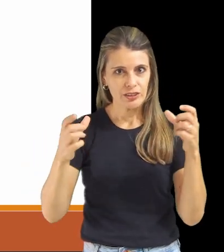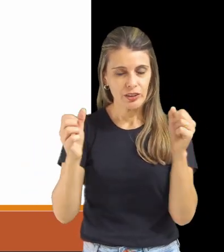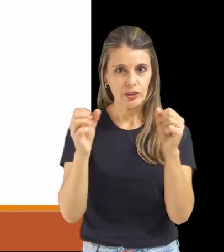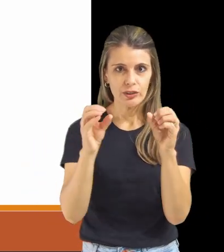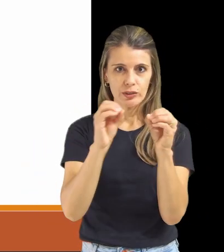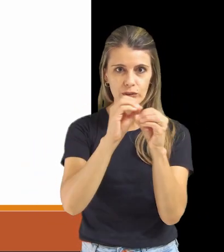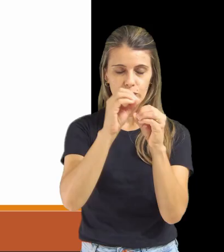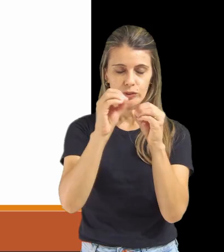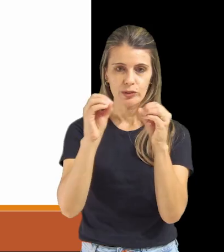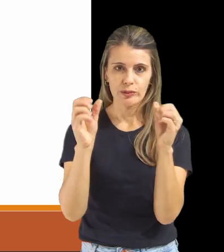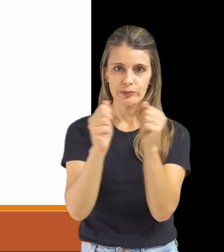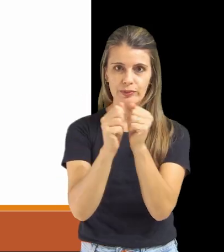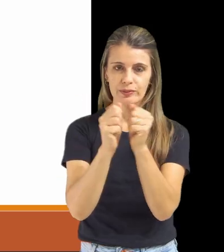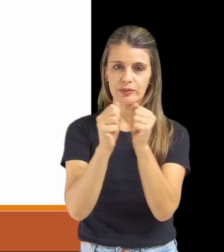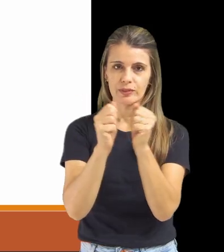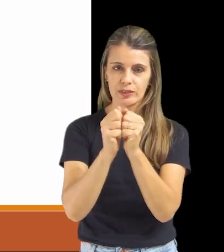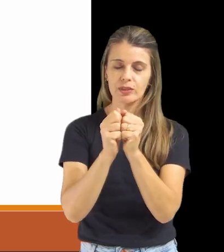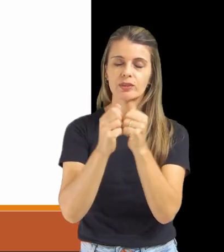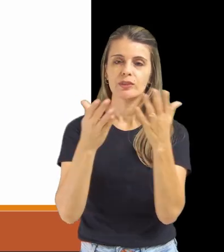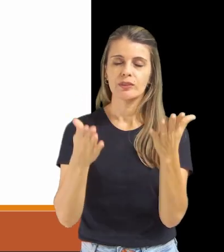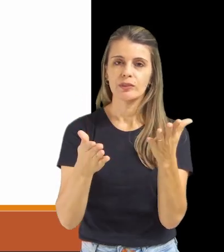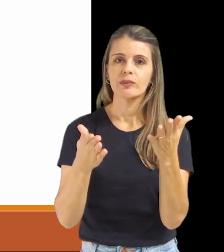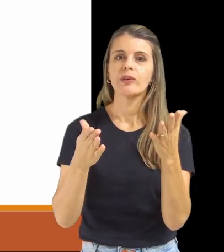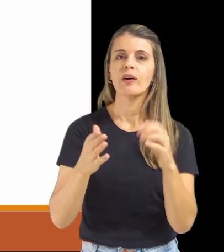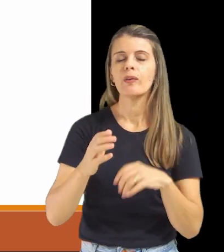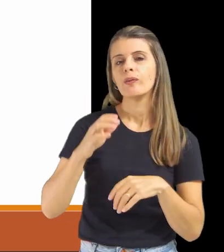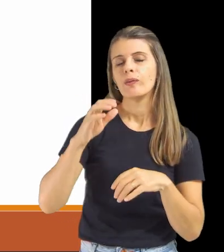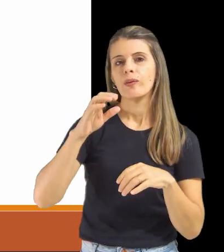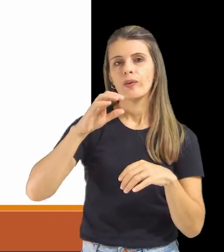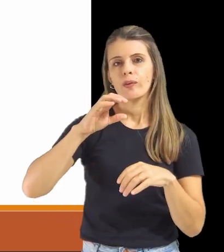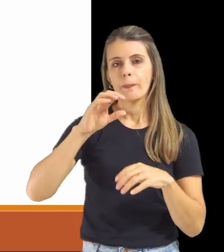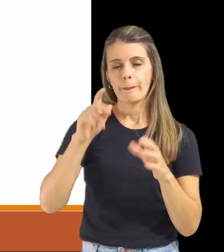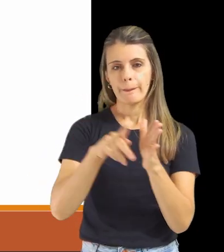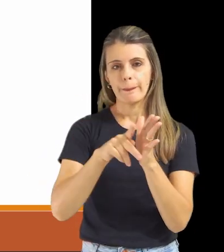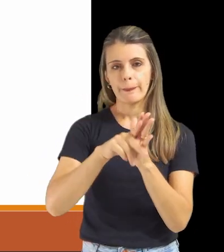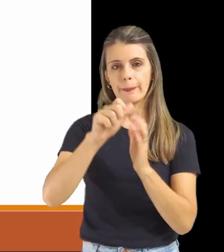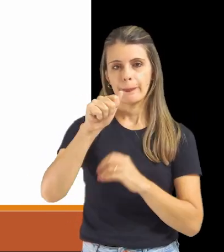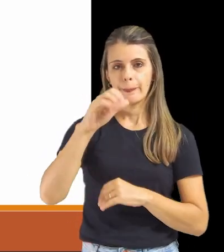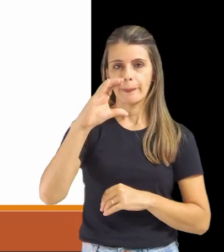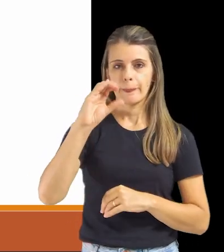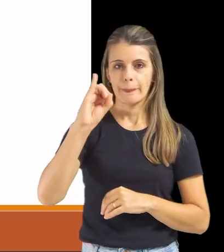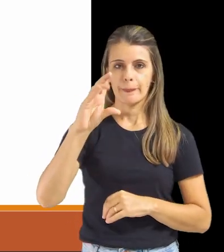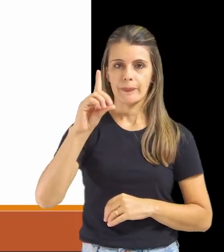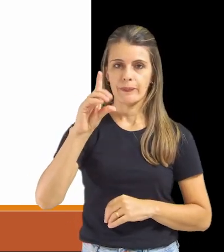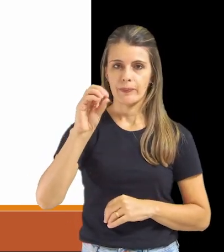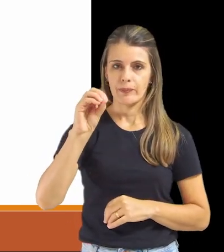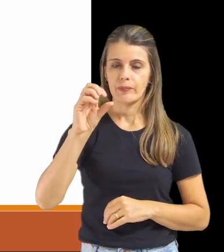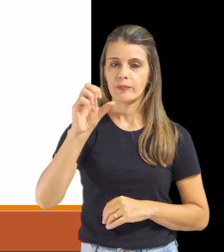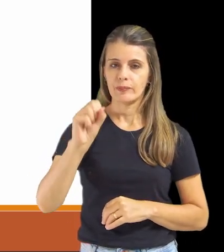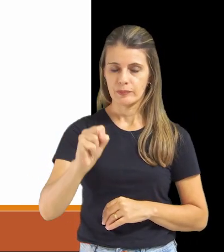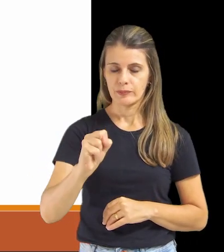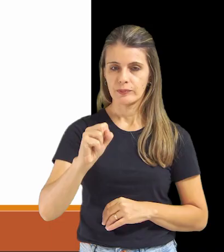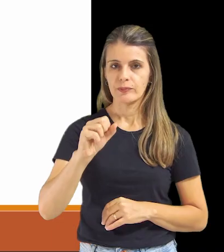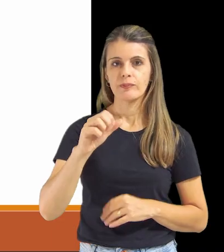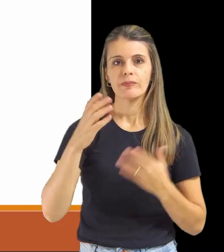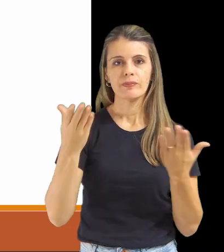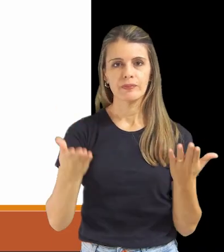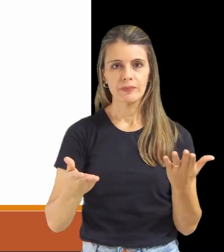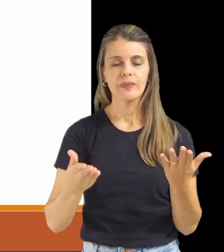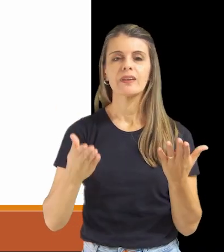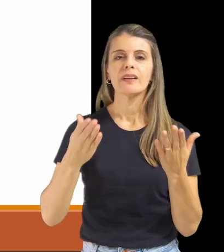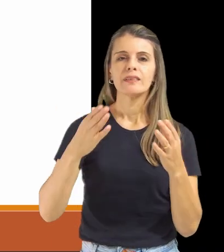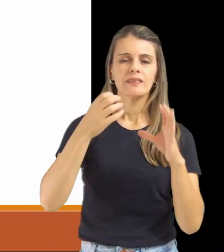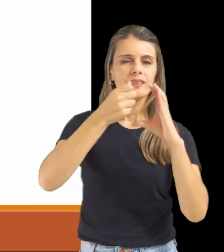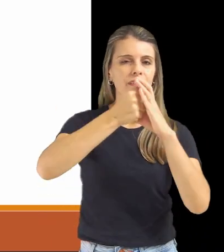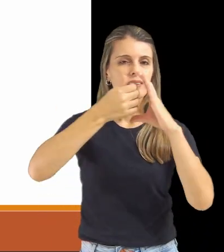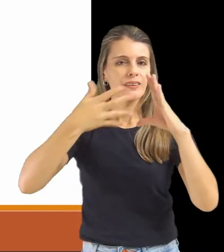caso dos lipídios, o seu monômero são os ácidos graxos, que você pode perceber aí, né? A característica